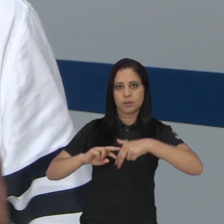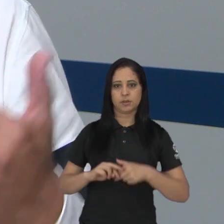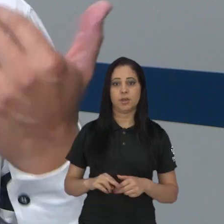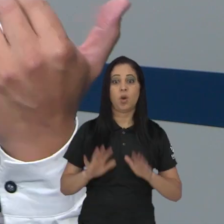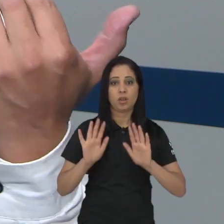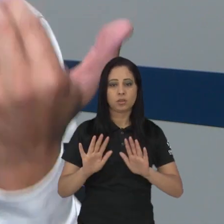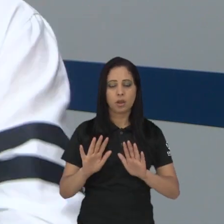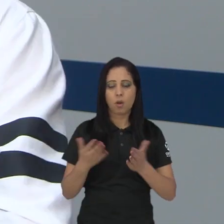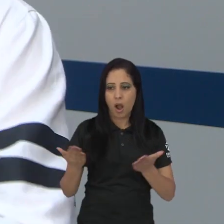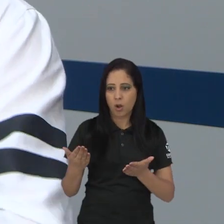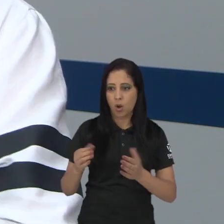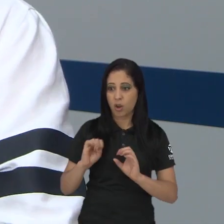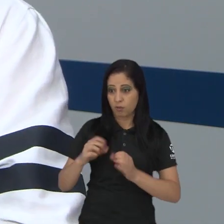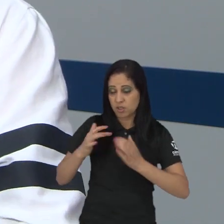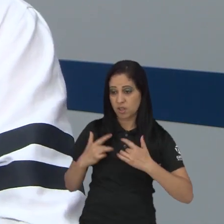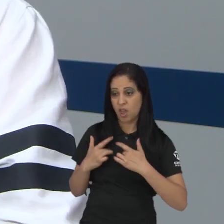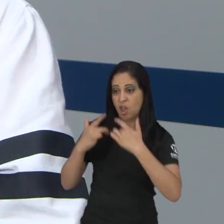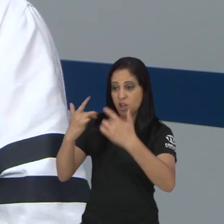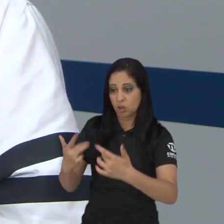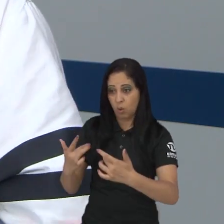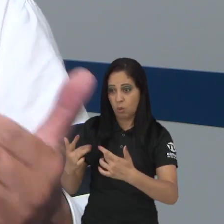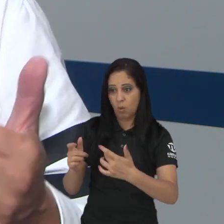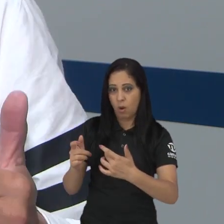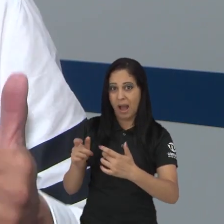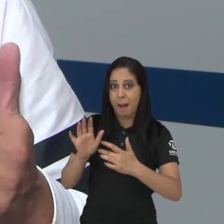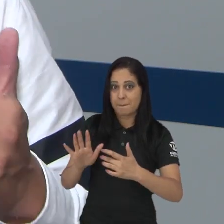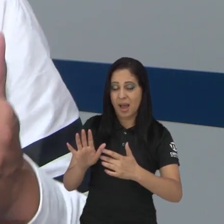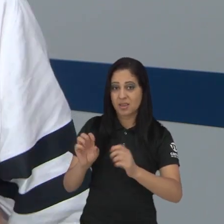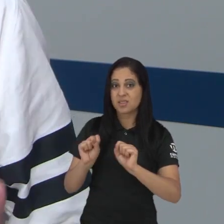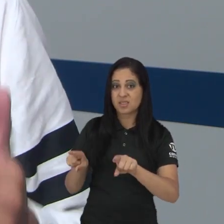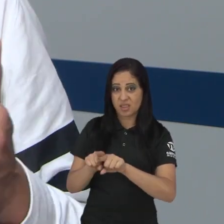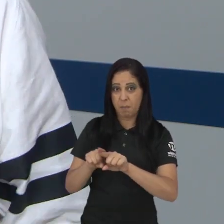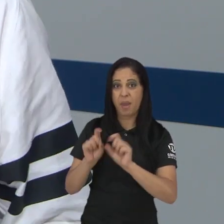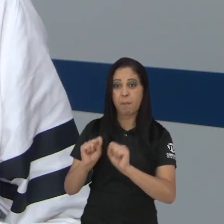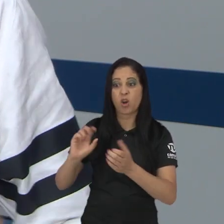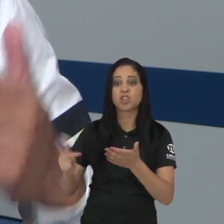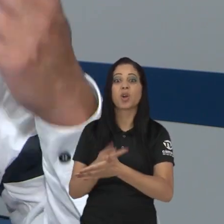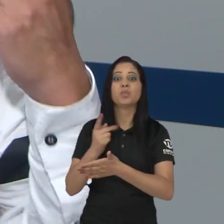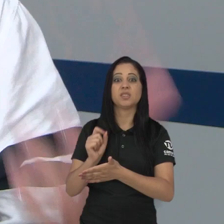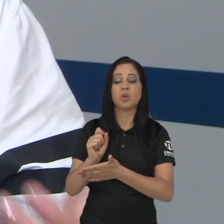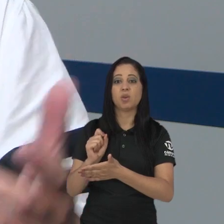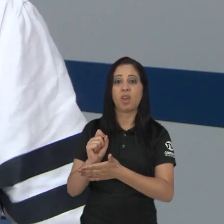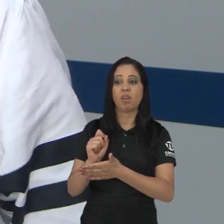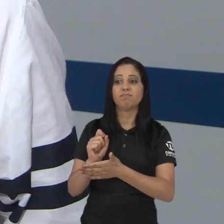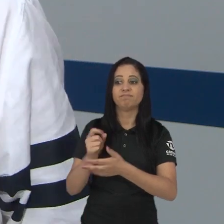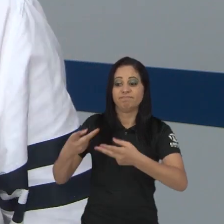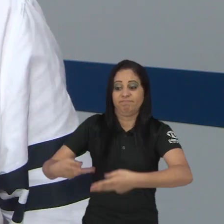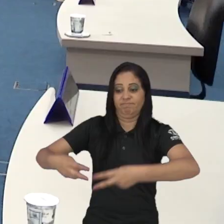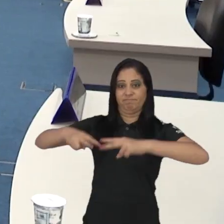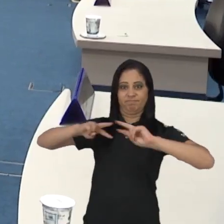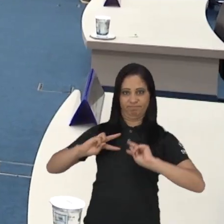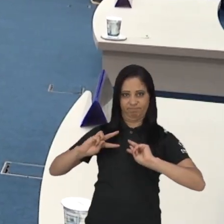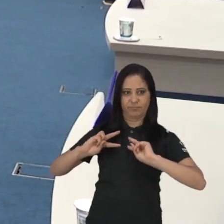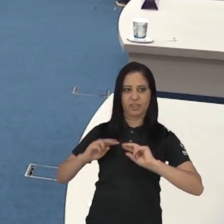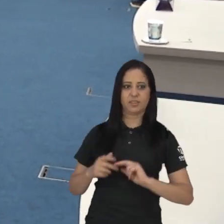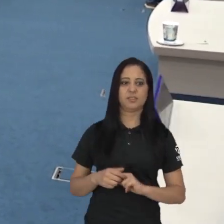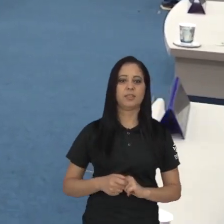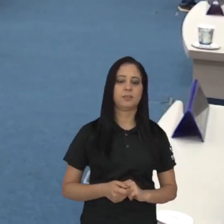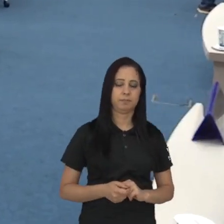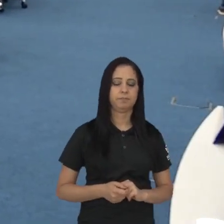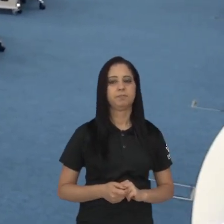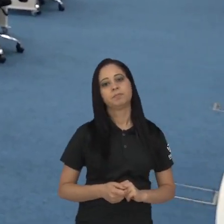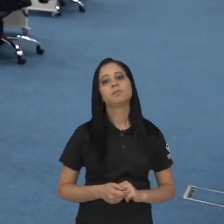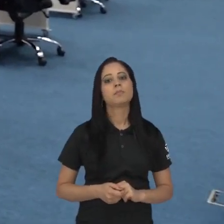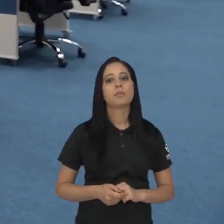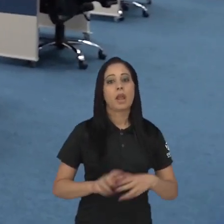que hoje você doa para quem precisa e amanhã pode ser você a pessoa a necessitar de sangue. Ainda de acordo